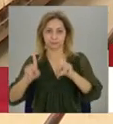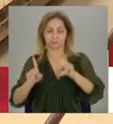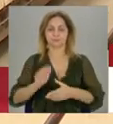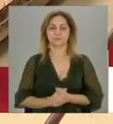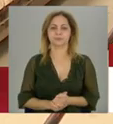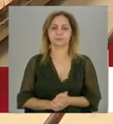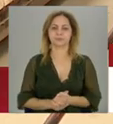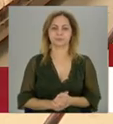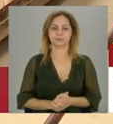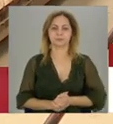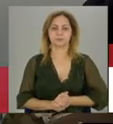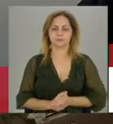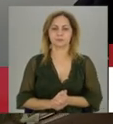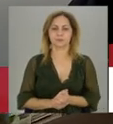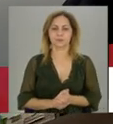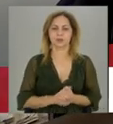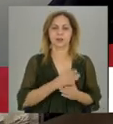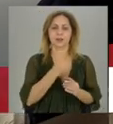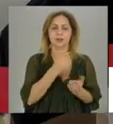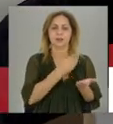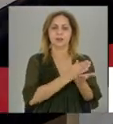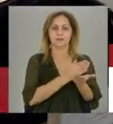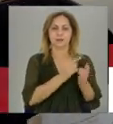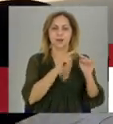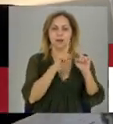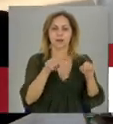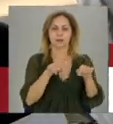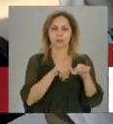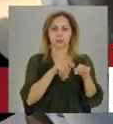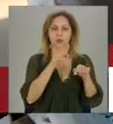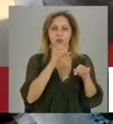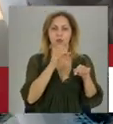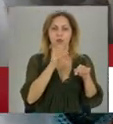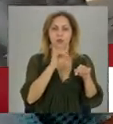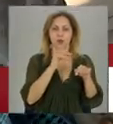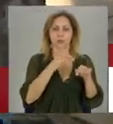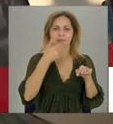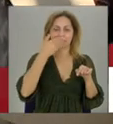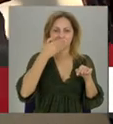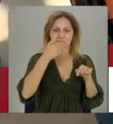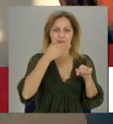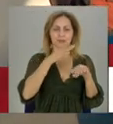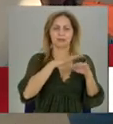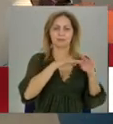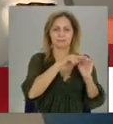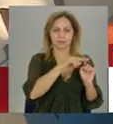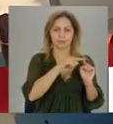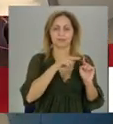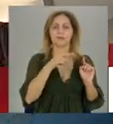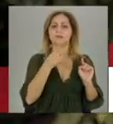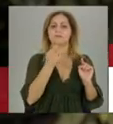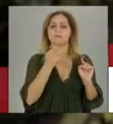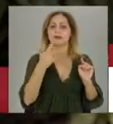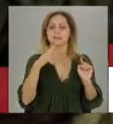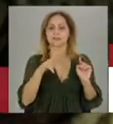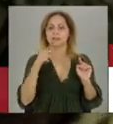Tu vais fazer o resto que faltam dos azulejos da Rosa que ela teve a fazer durante o dia? 22. Faltam 100, já